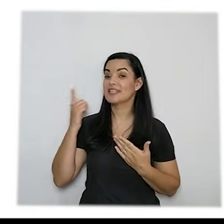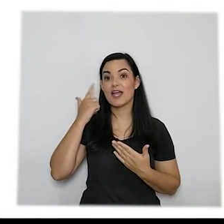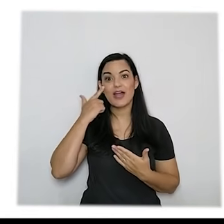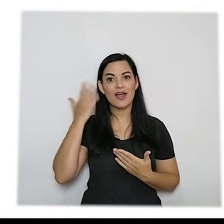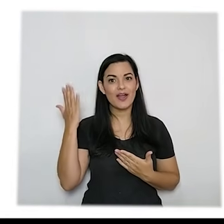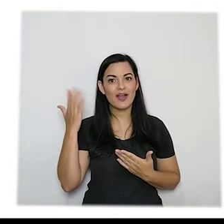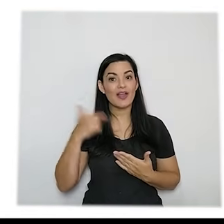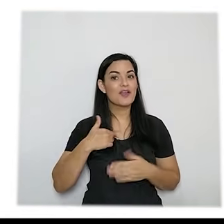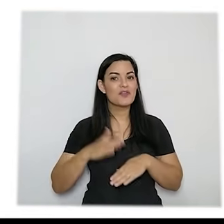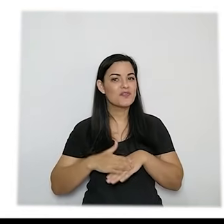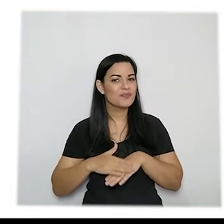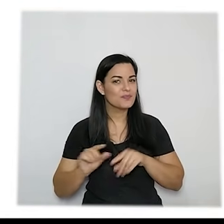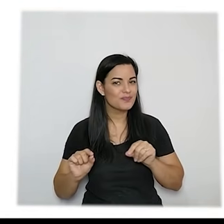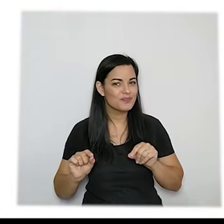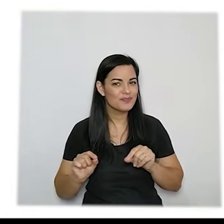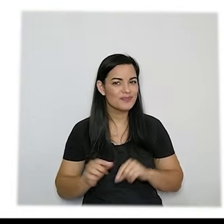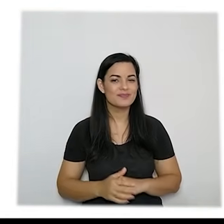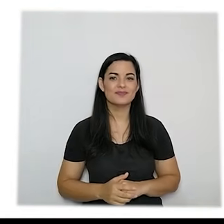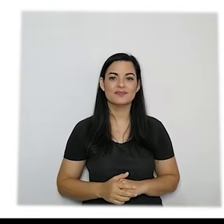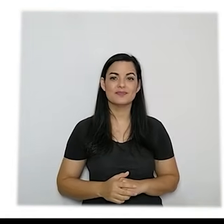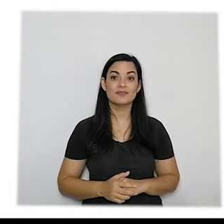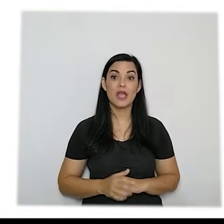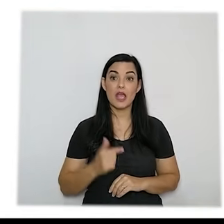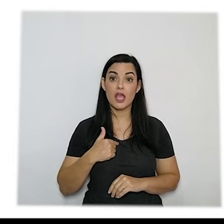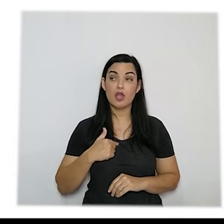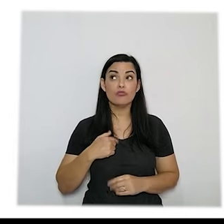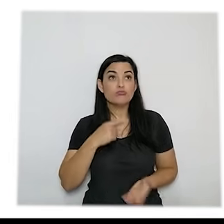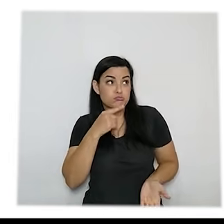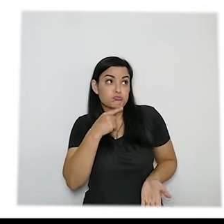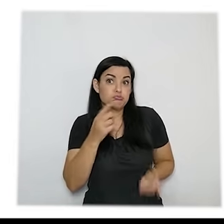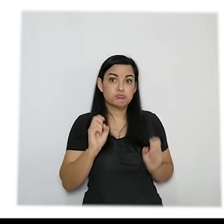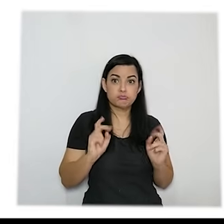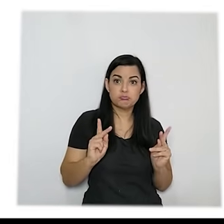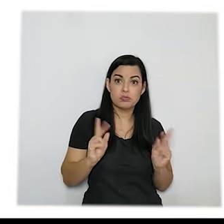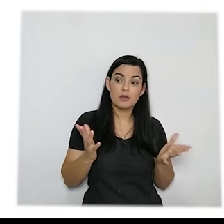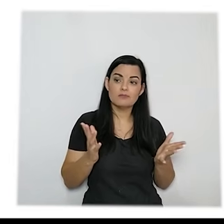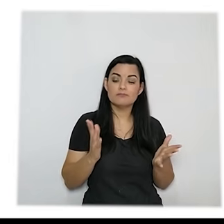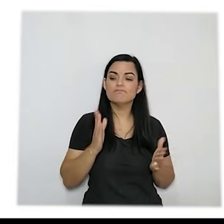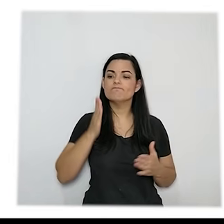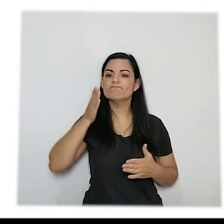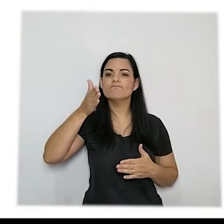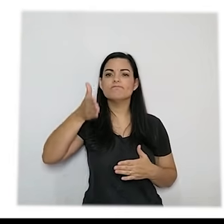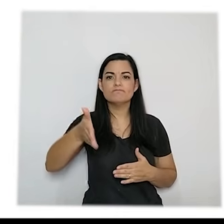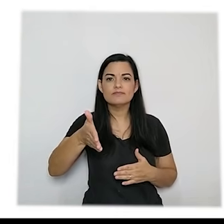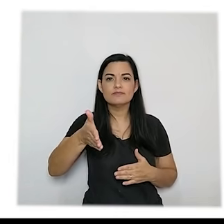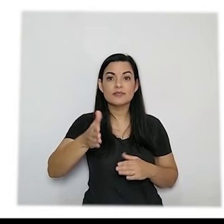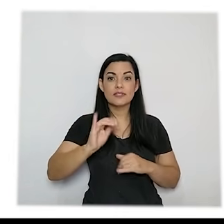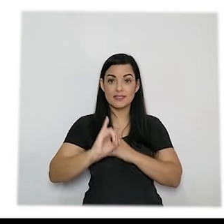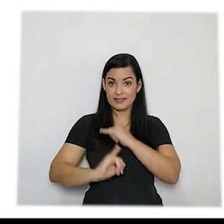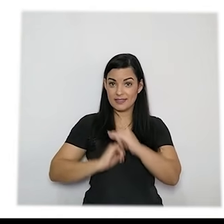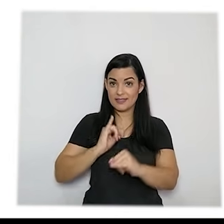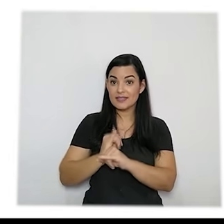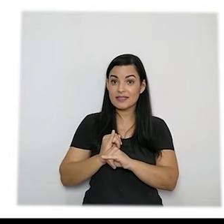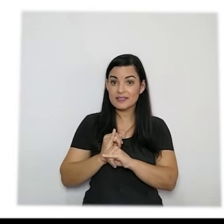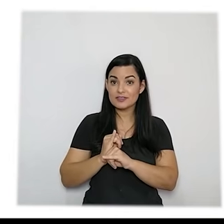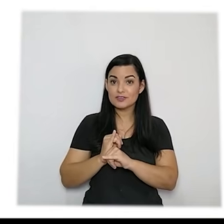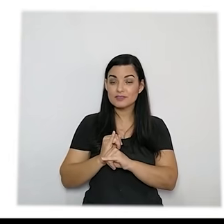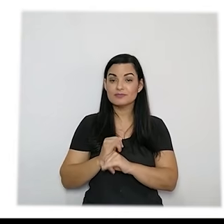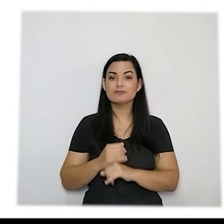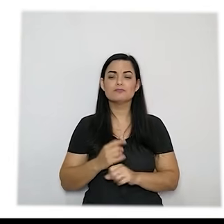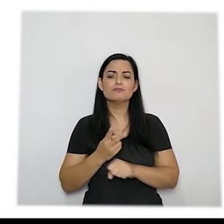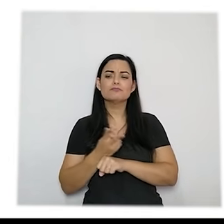Olha só o que a Pro fez. Eu fiquei na dúvida. Então, eu acessei uma aba aqui da